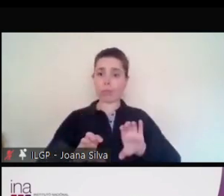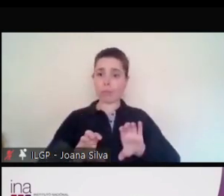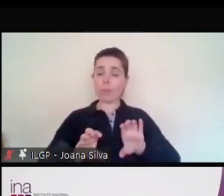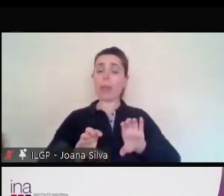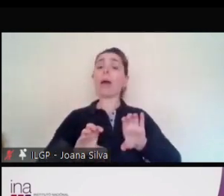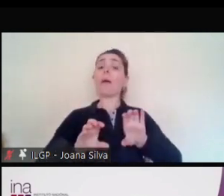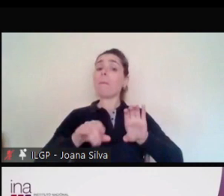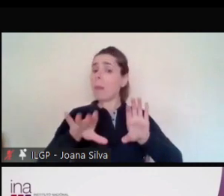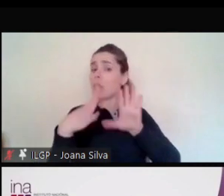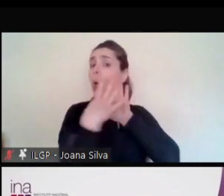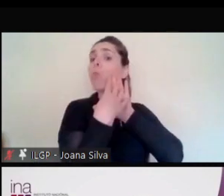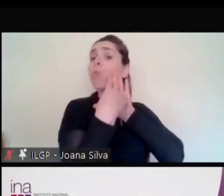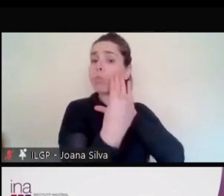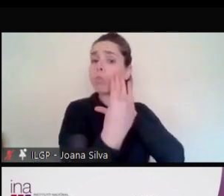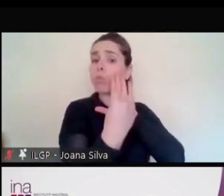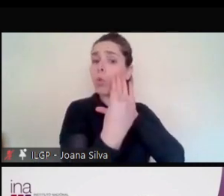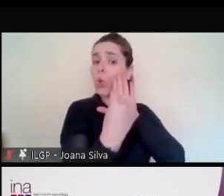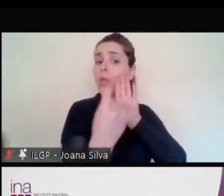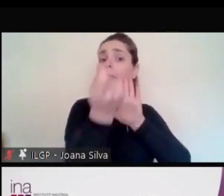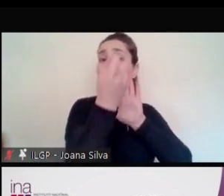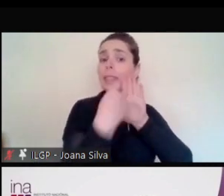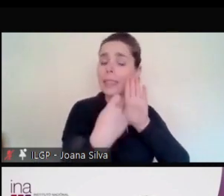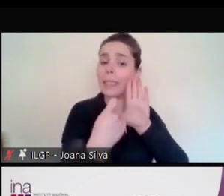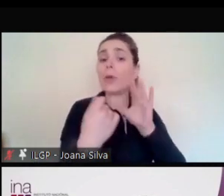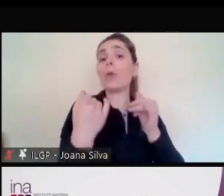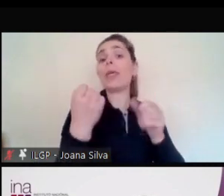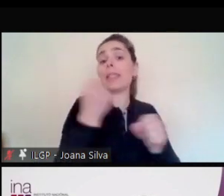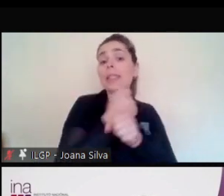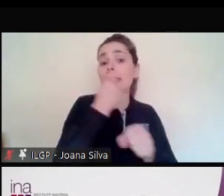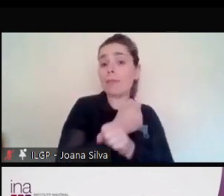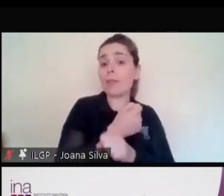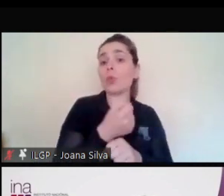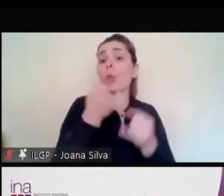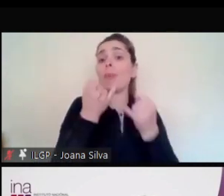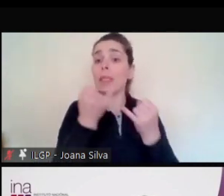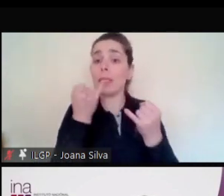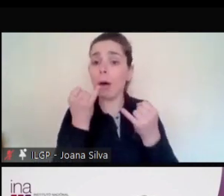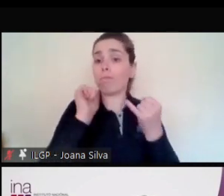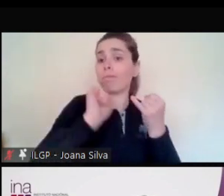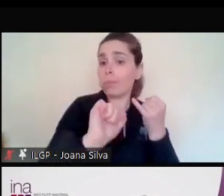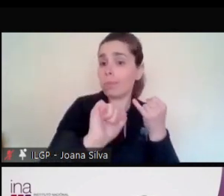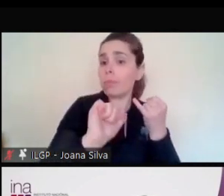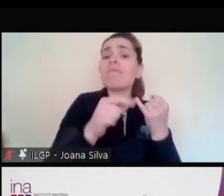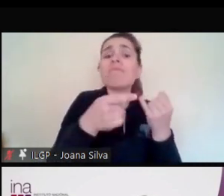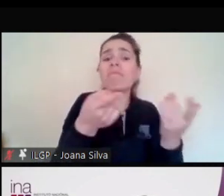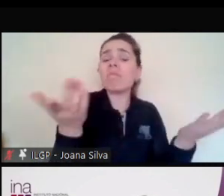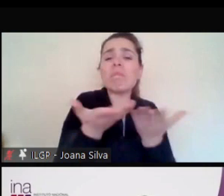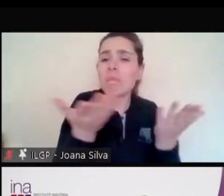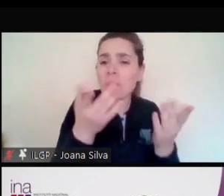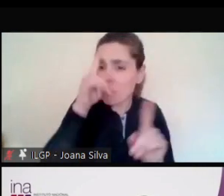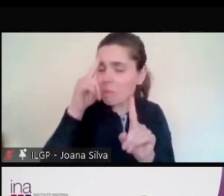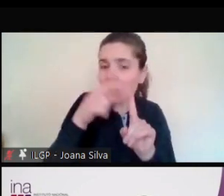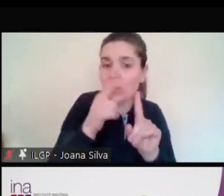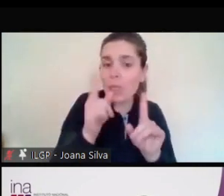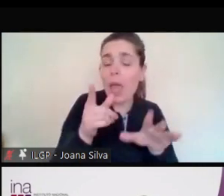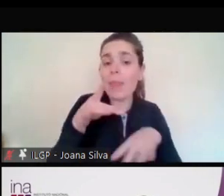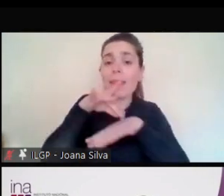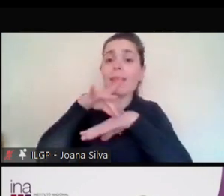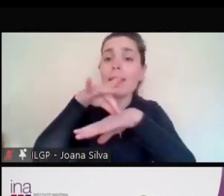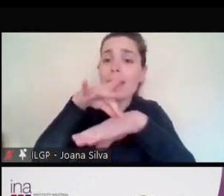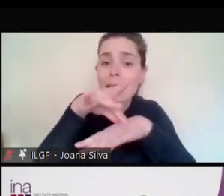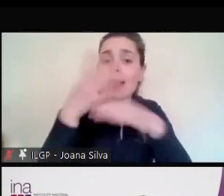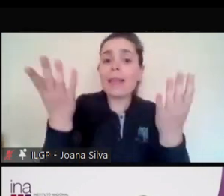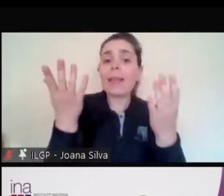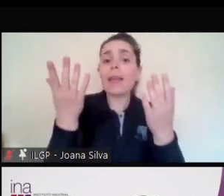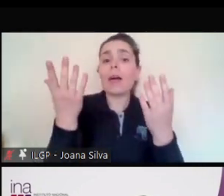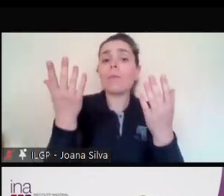modelo comum de desenho e desenvolvimento de serviços digitais. Isso tem, basicamente, um conjunto de guias, um toolkit,